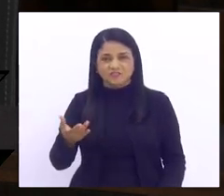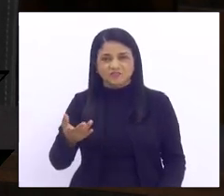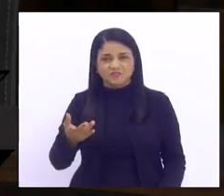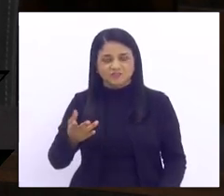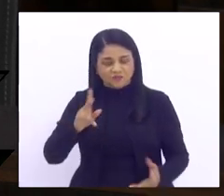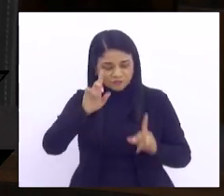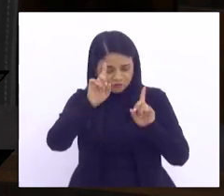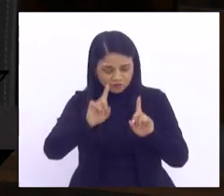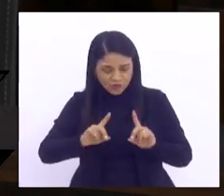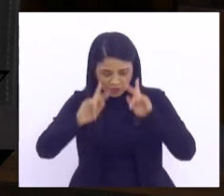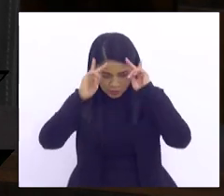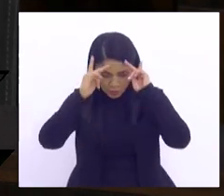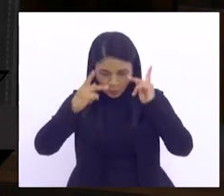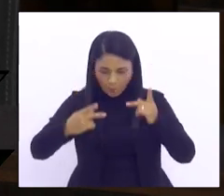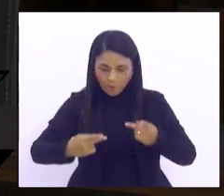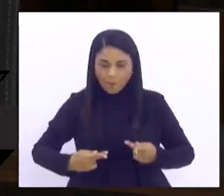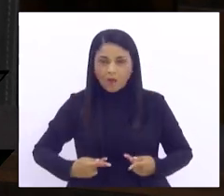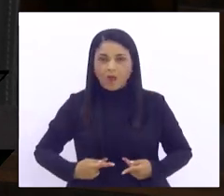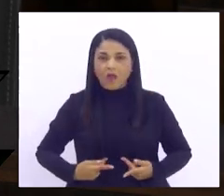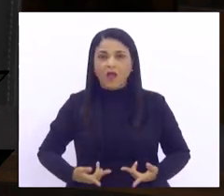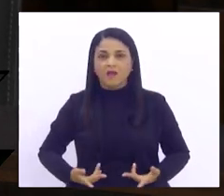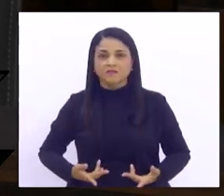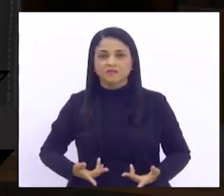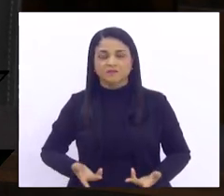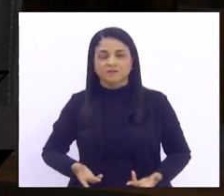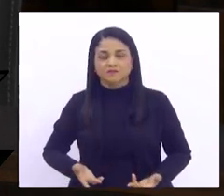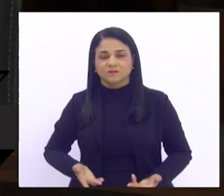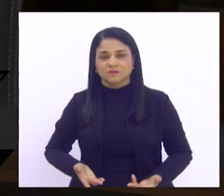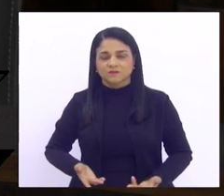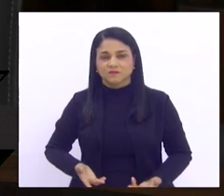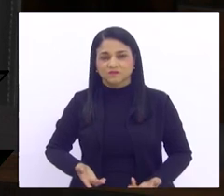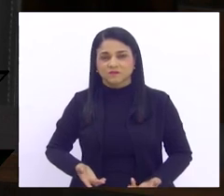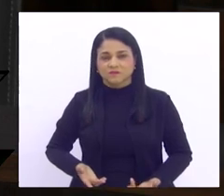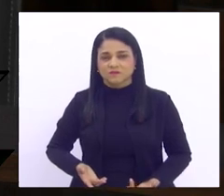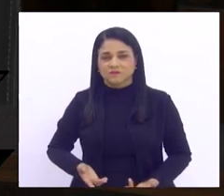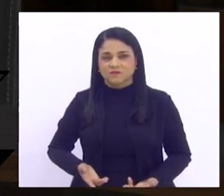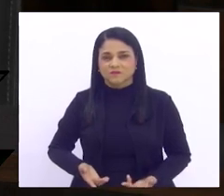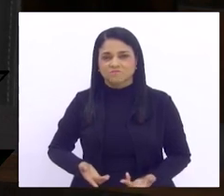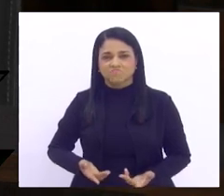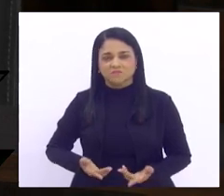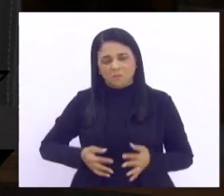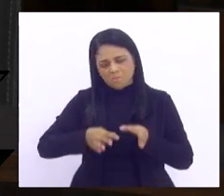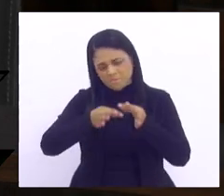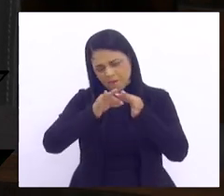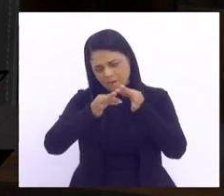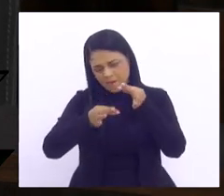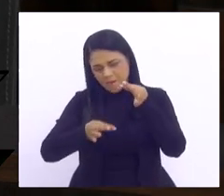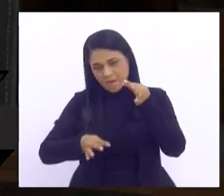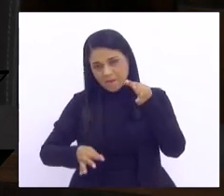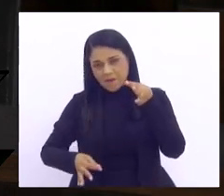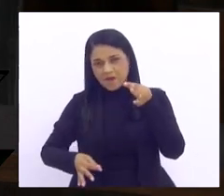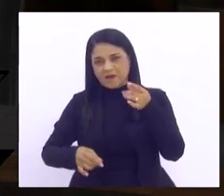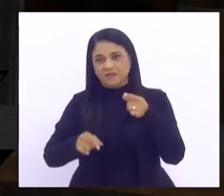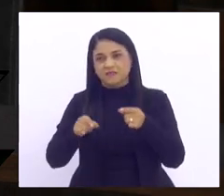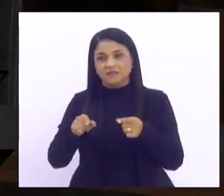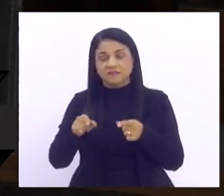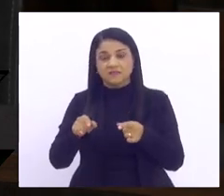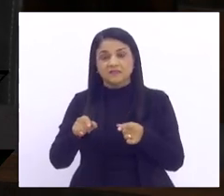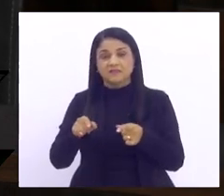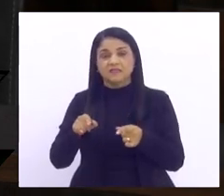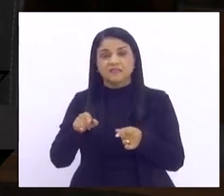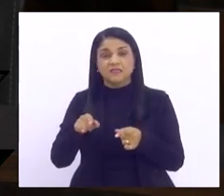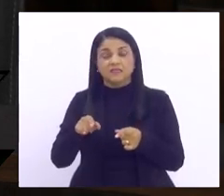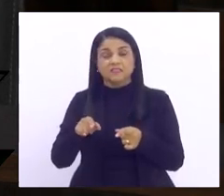direitos humanos, o portal de entrada dos direitos humanos, e assim por diante. E aqui eles se socorrem